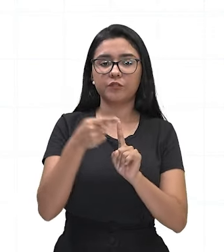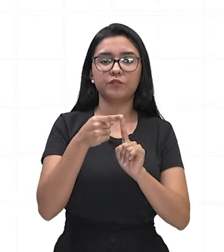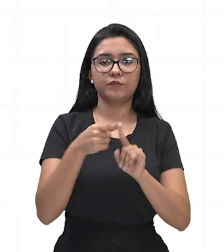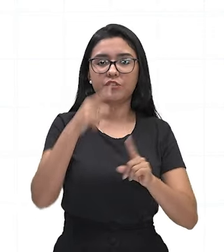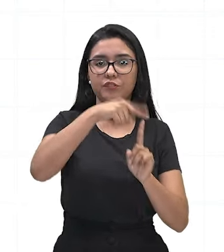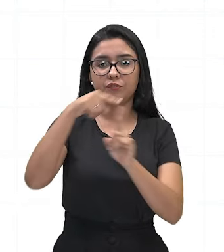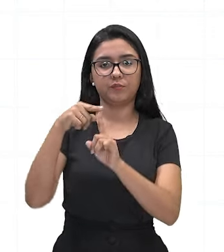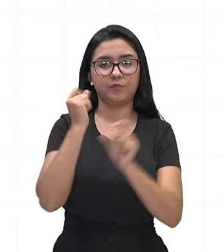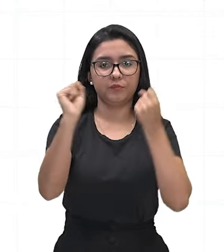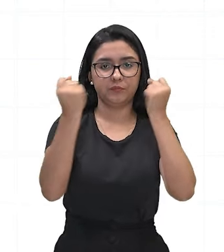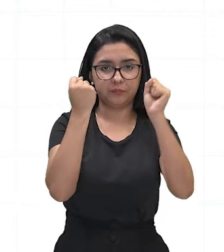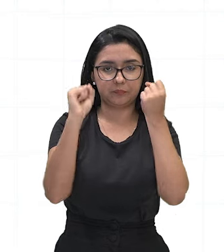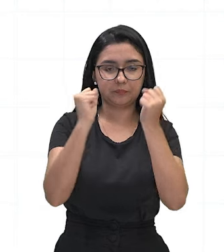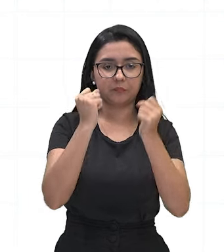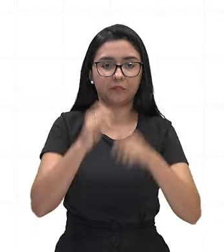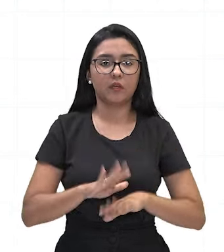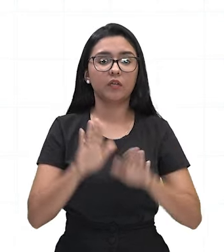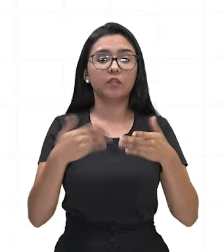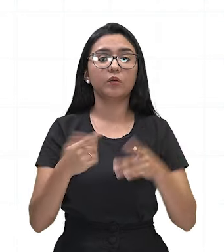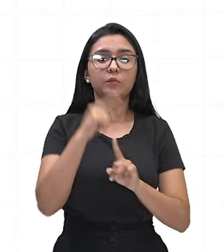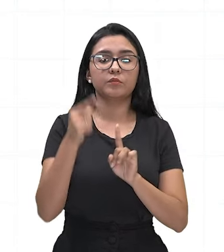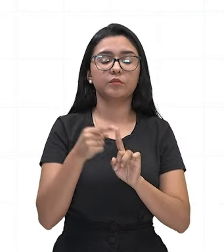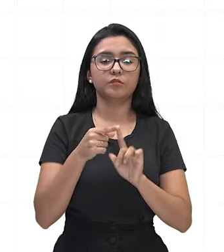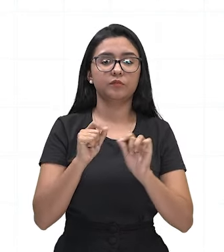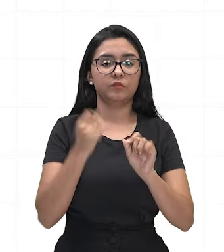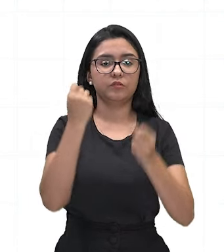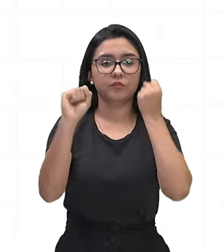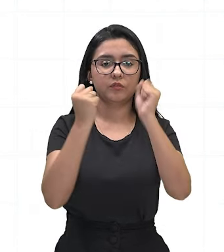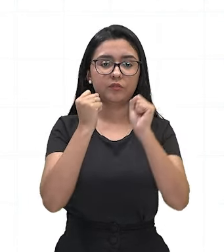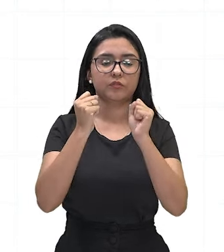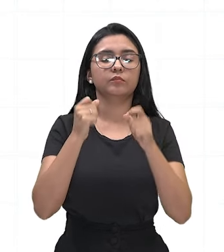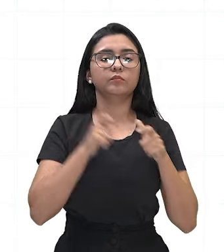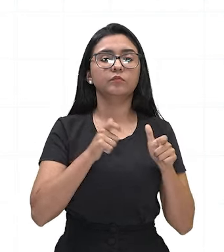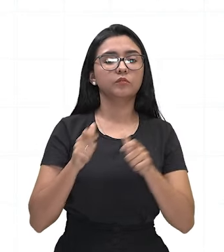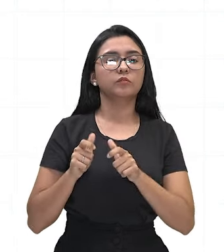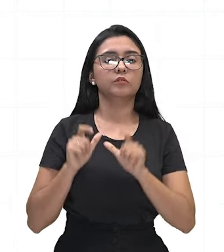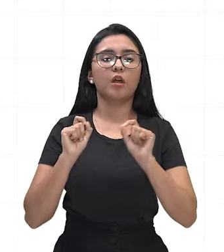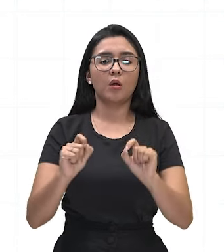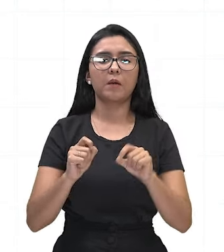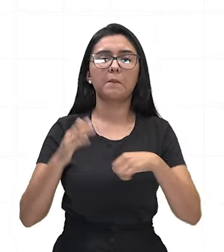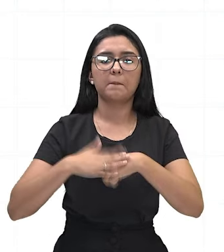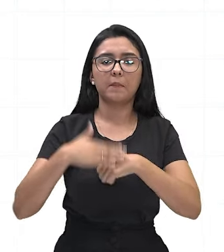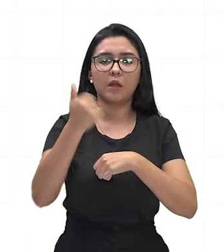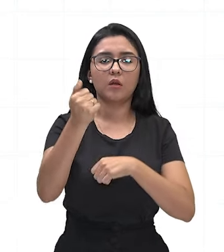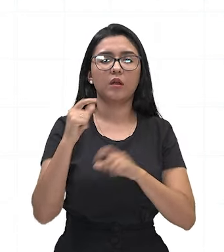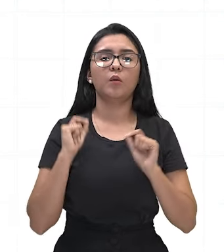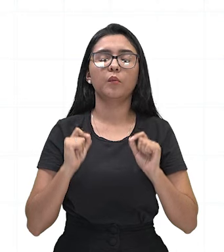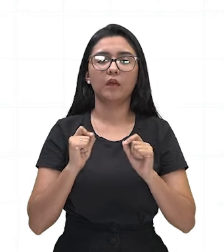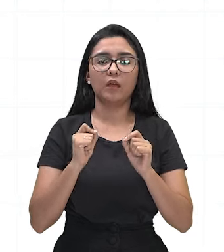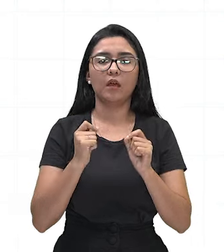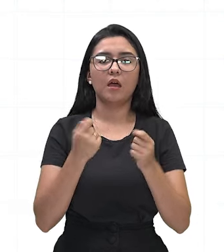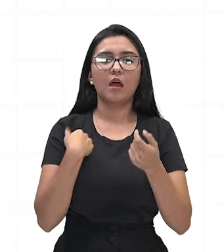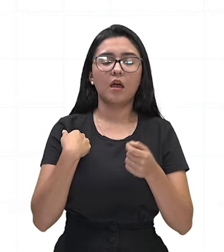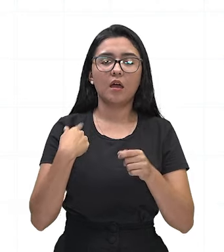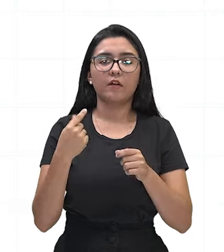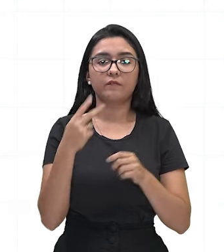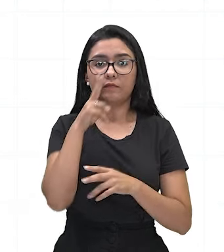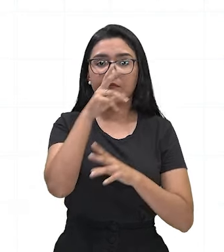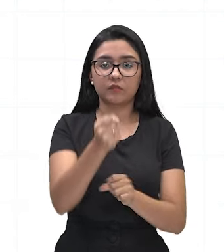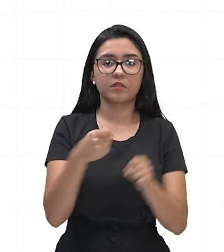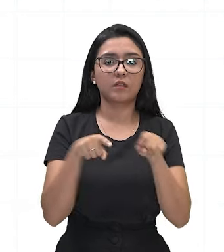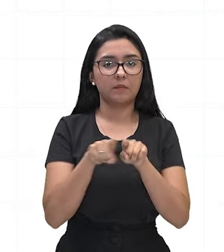ginástica o objetivo da ginástica localizada é aumentar a resistência muscular e servir de base